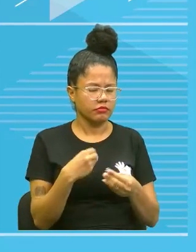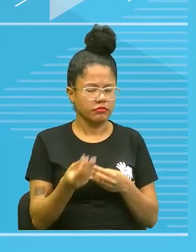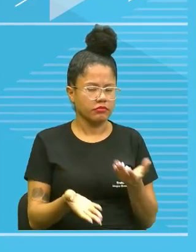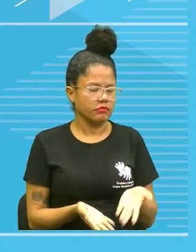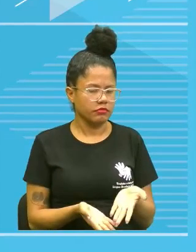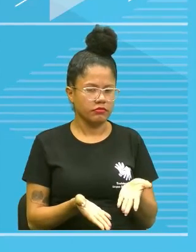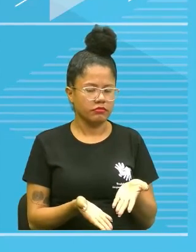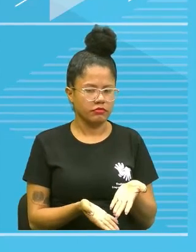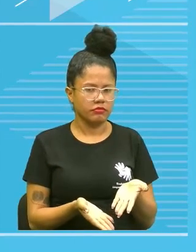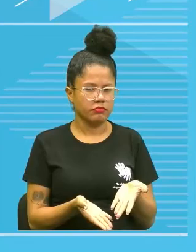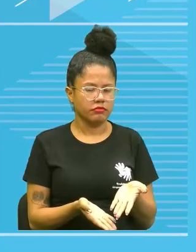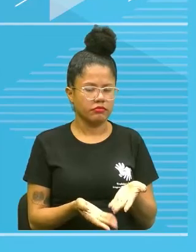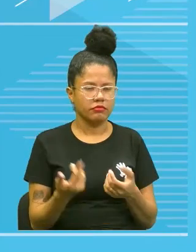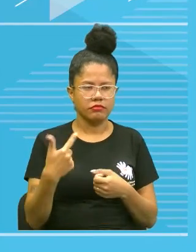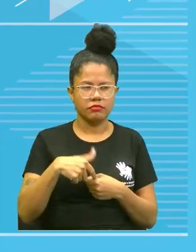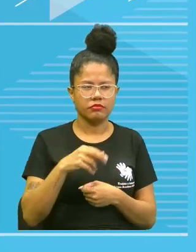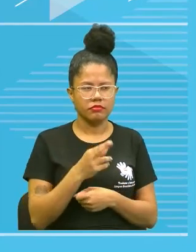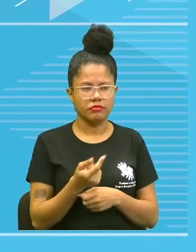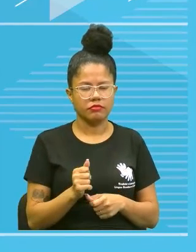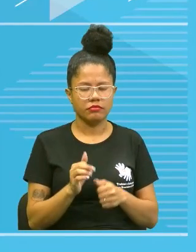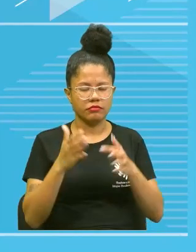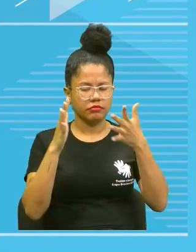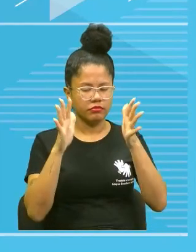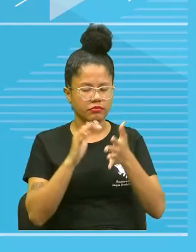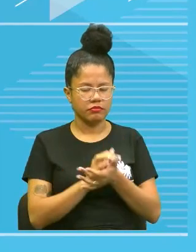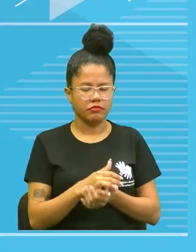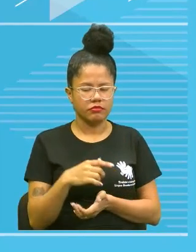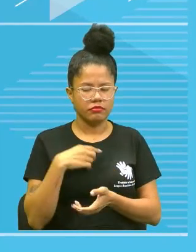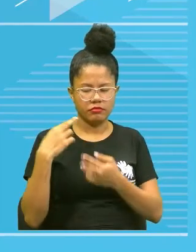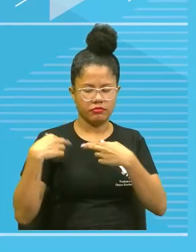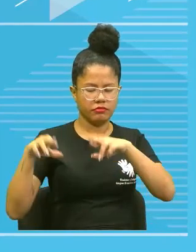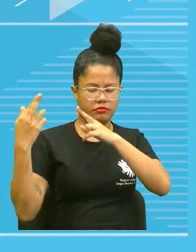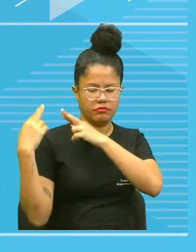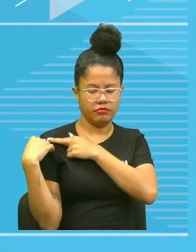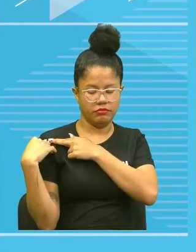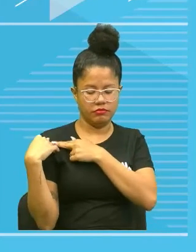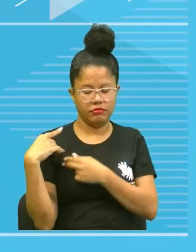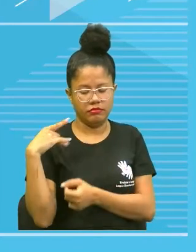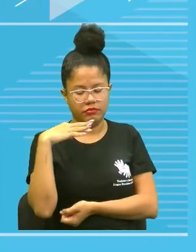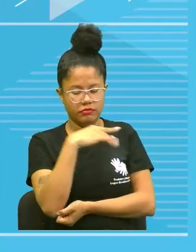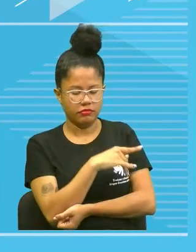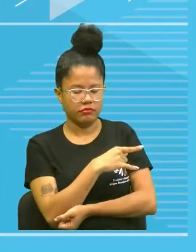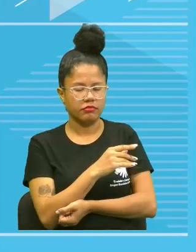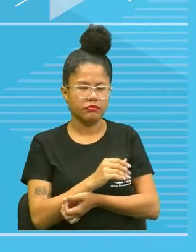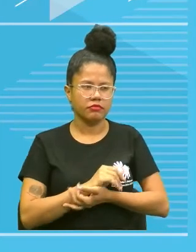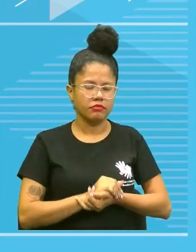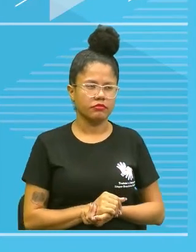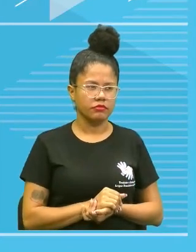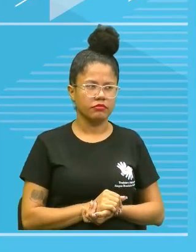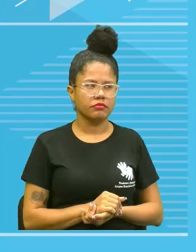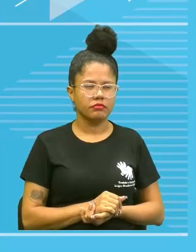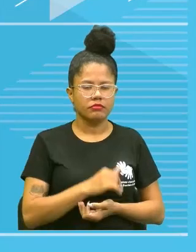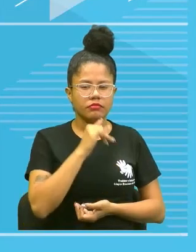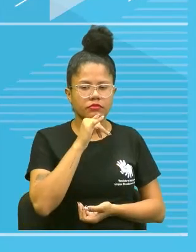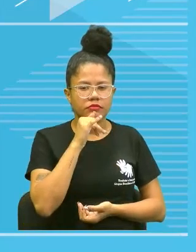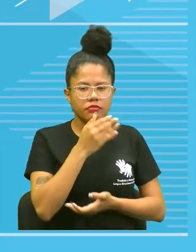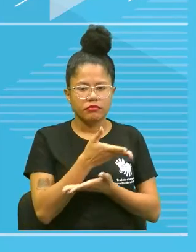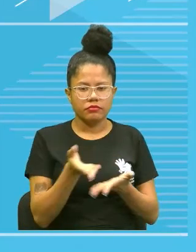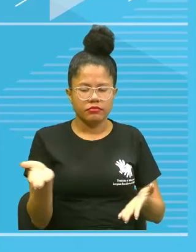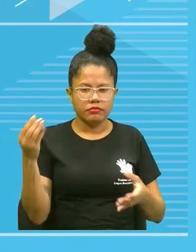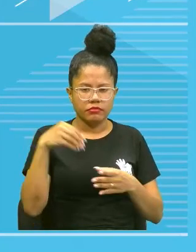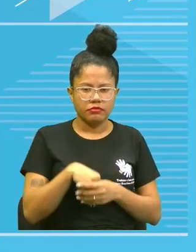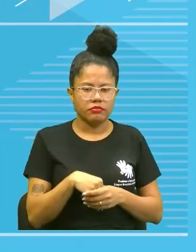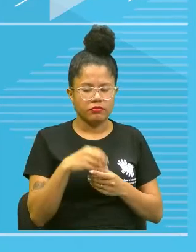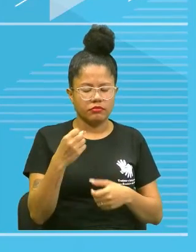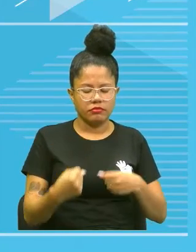e ar que desempenha o papel de fonte quente, cedendo calor ao motor. Então, quando você está dentro de um veículo, né,